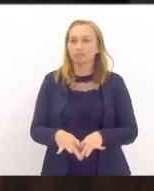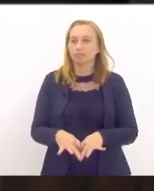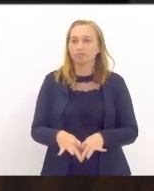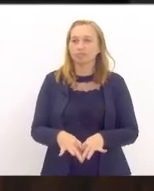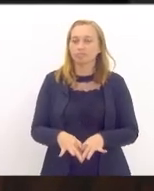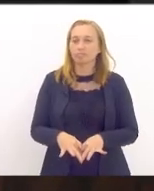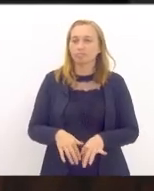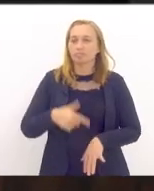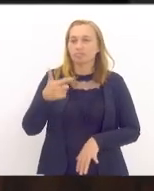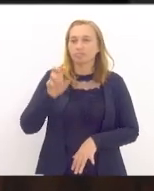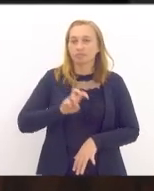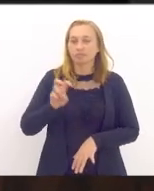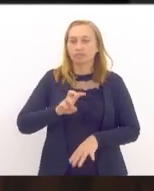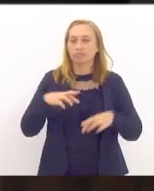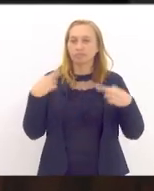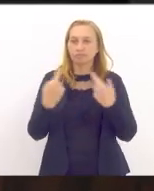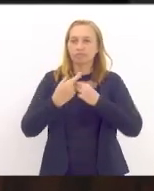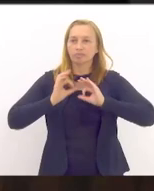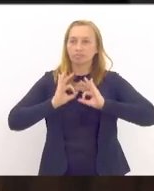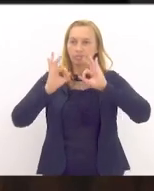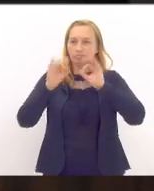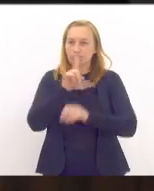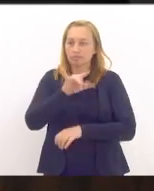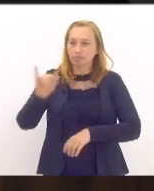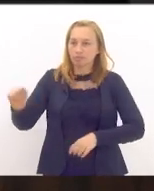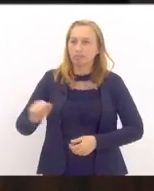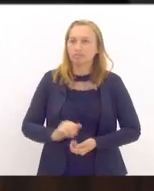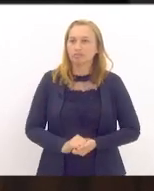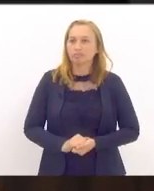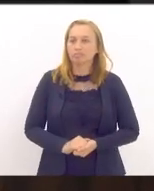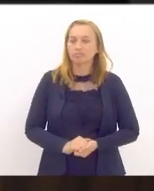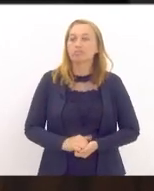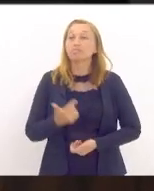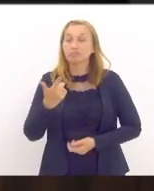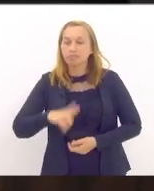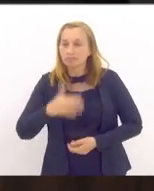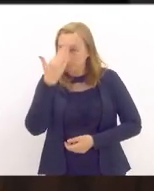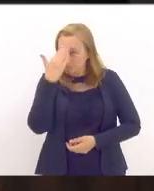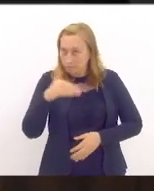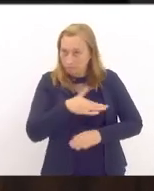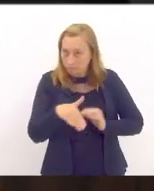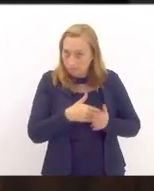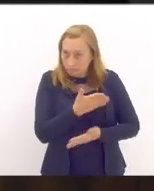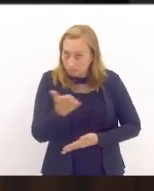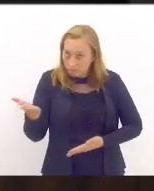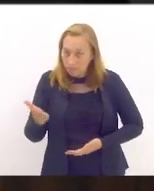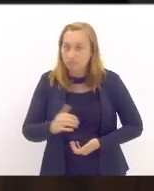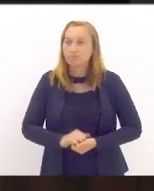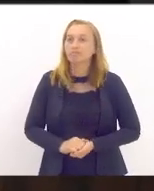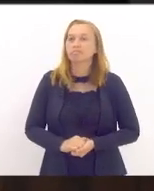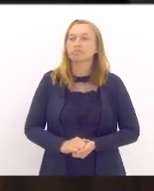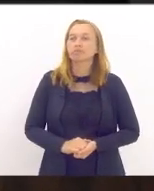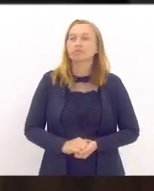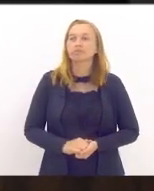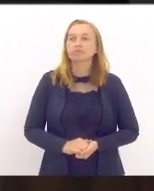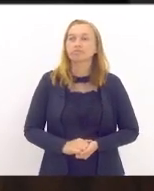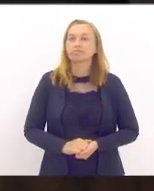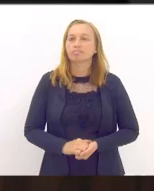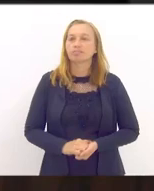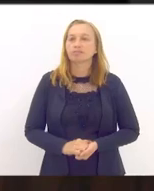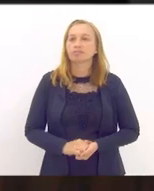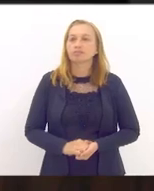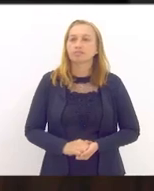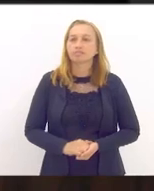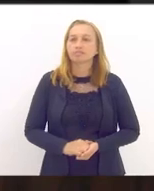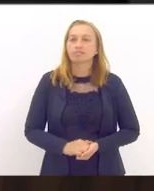a quinta sessão extraordinária do dia mais uma vez obrigado a todos e todos quero